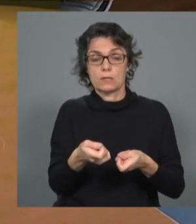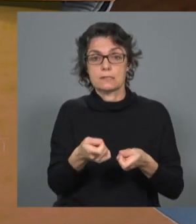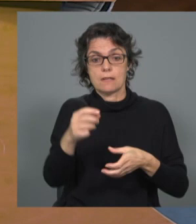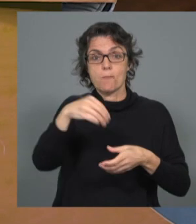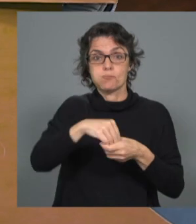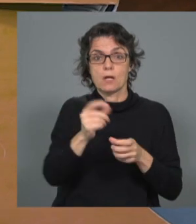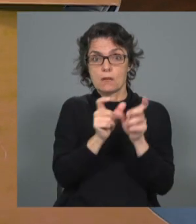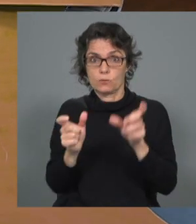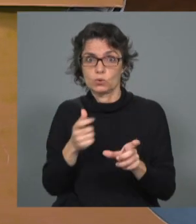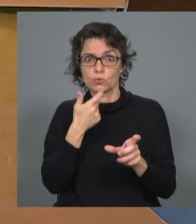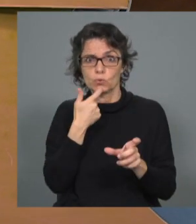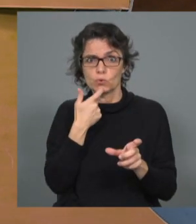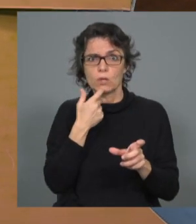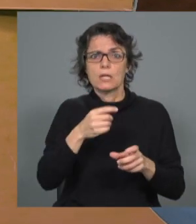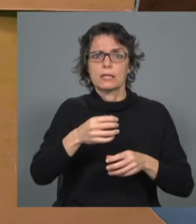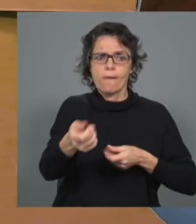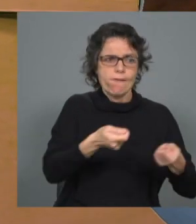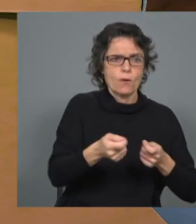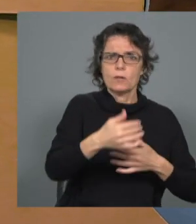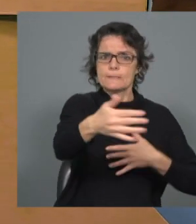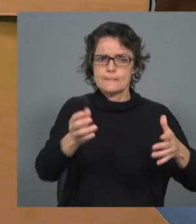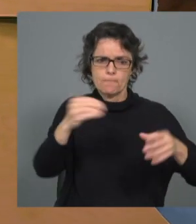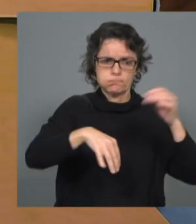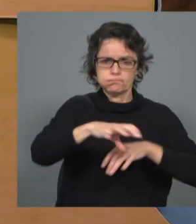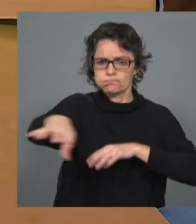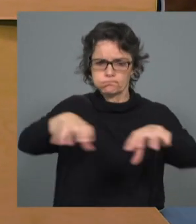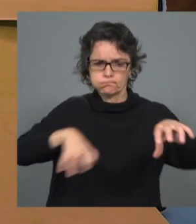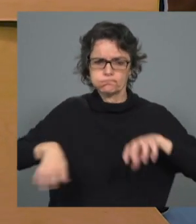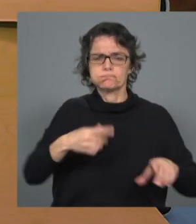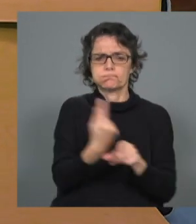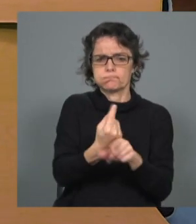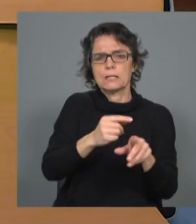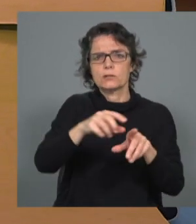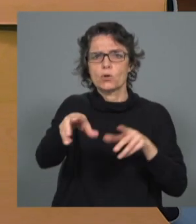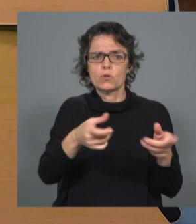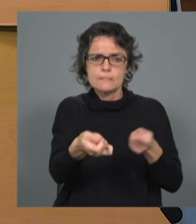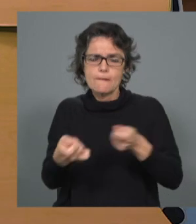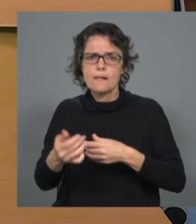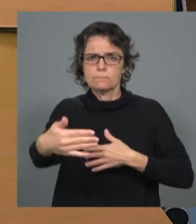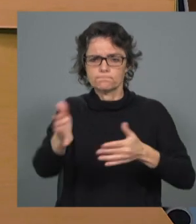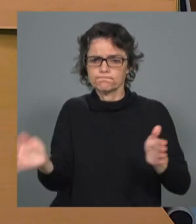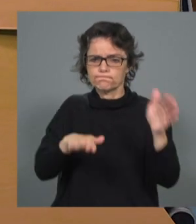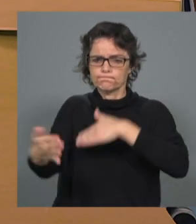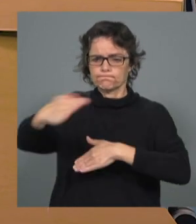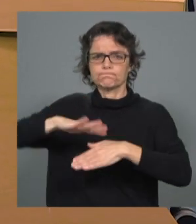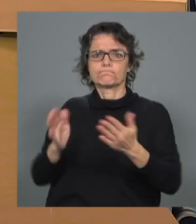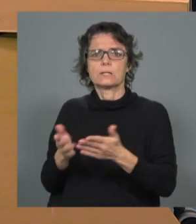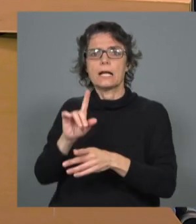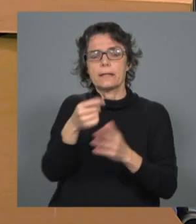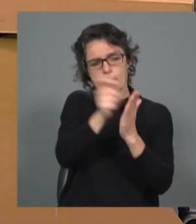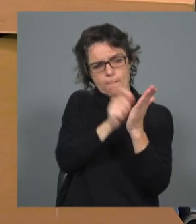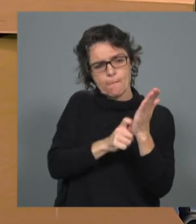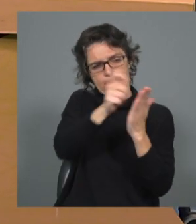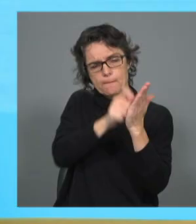pessoas que recebiam, que separavam os bens, que os encaixotavam e que catalogavam